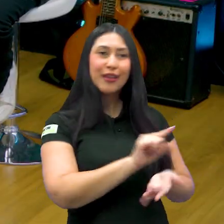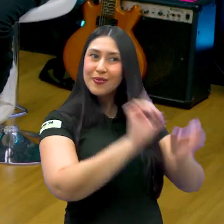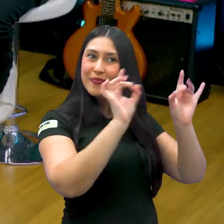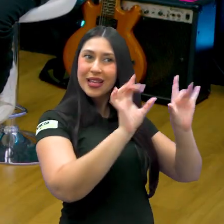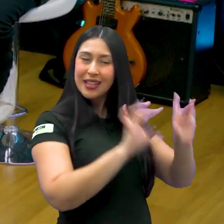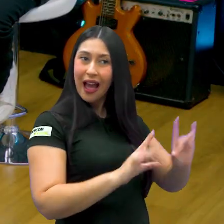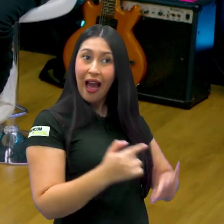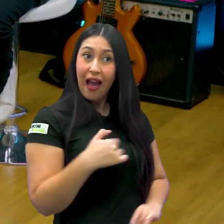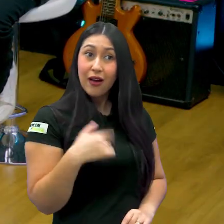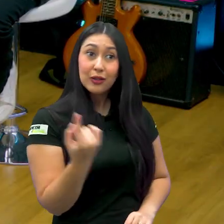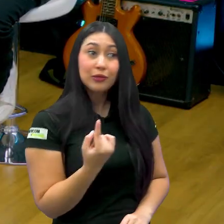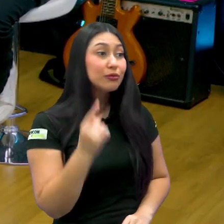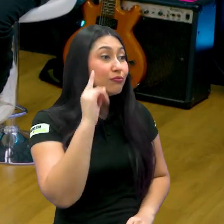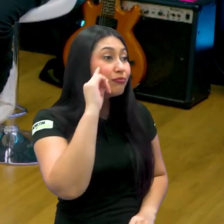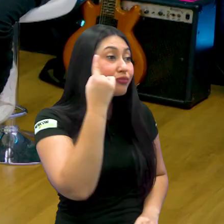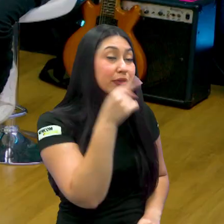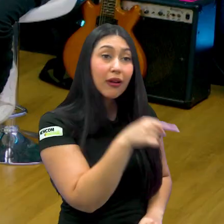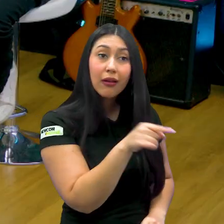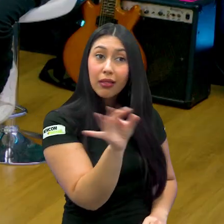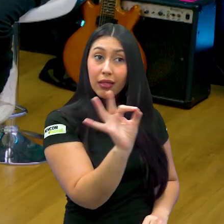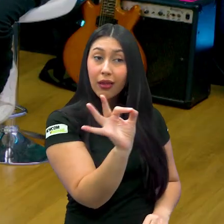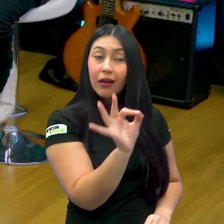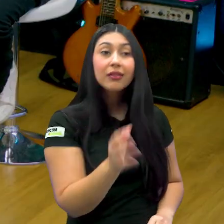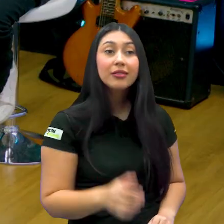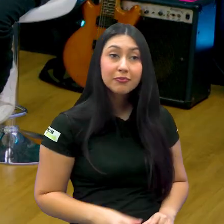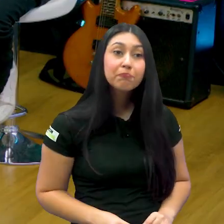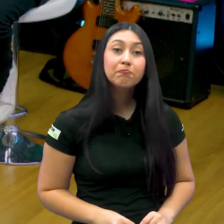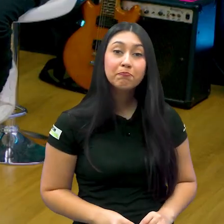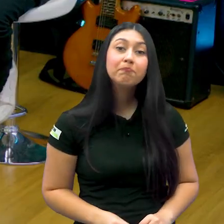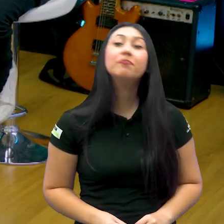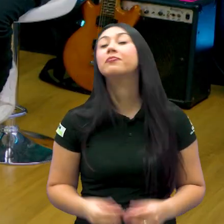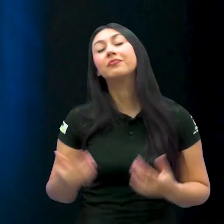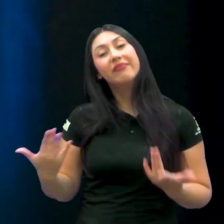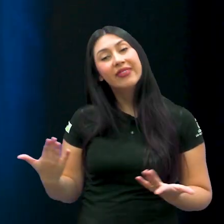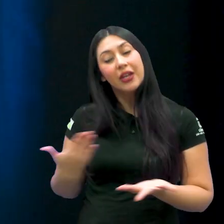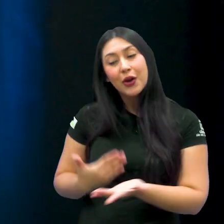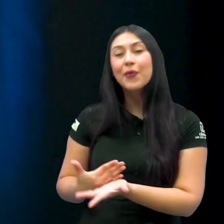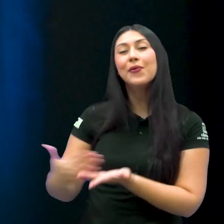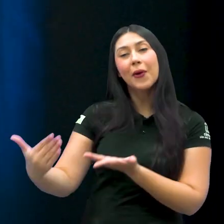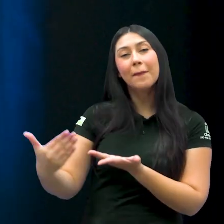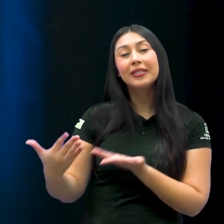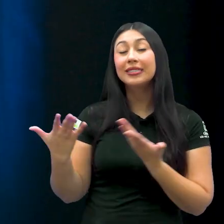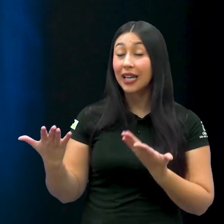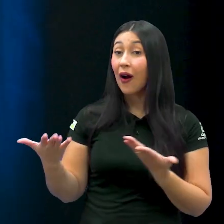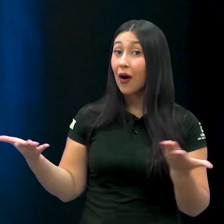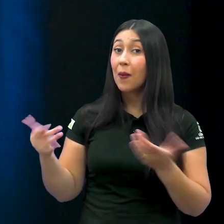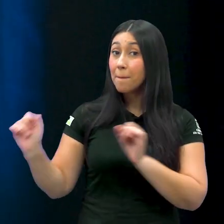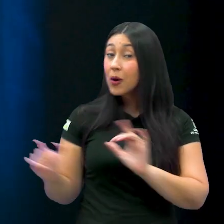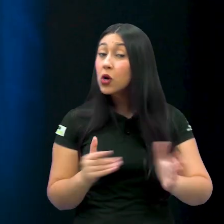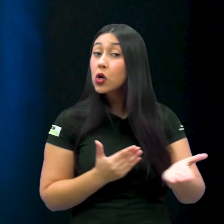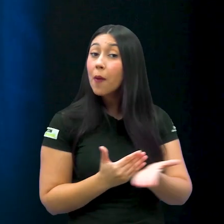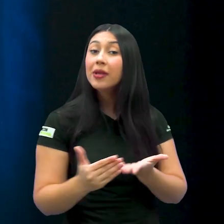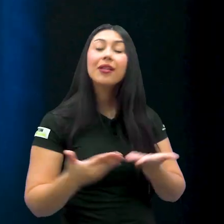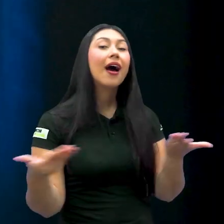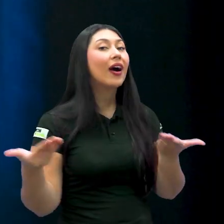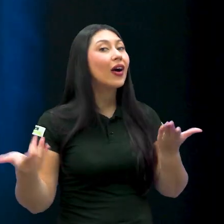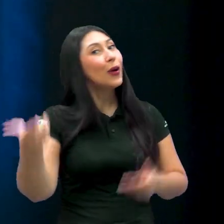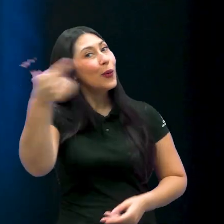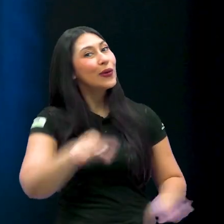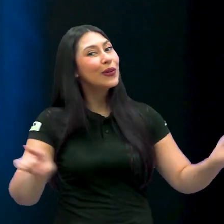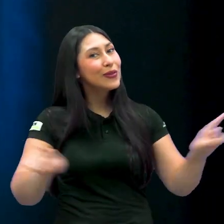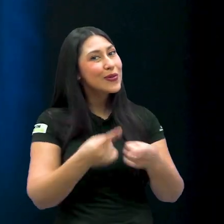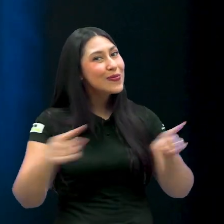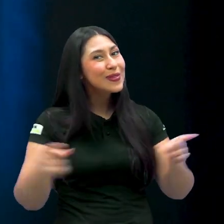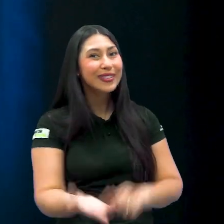se eu fosse sozinho fazer, não teria saído desse jeito que né? saiu. Exatamente. É um começo de tudo. Nosso programa também está começando, a gente vai